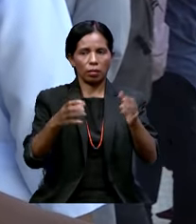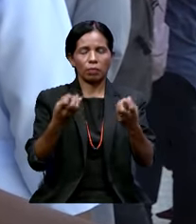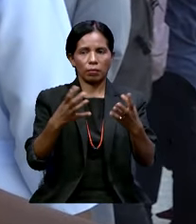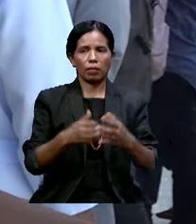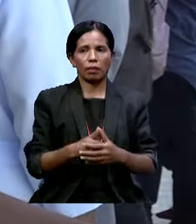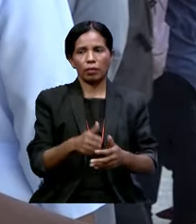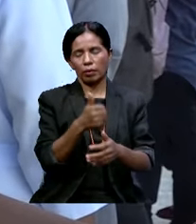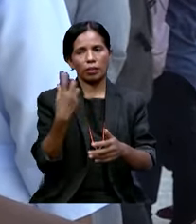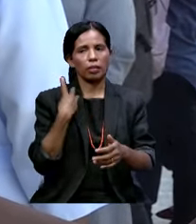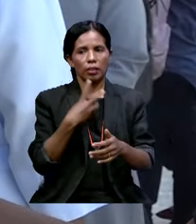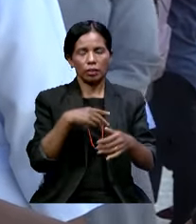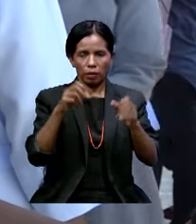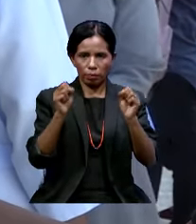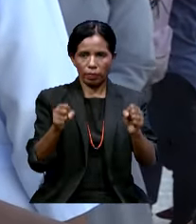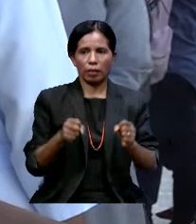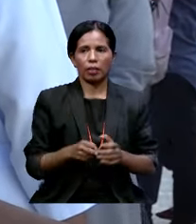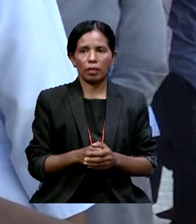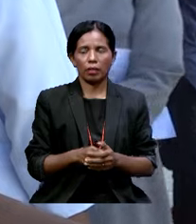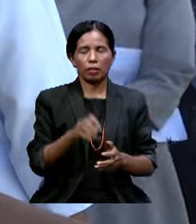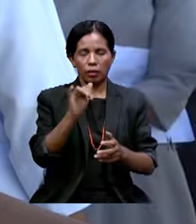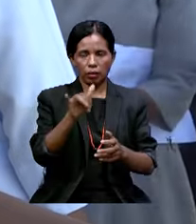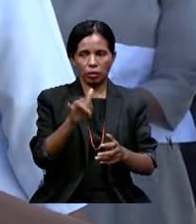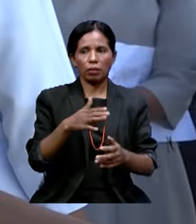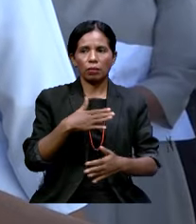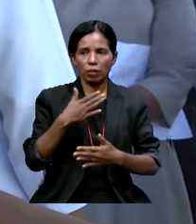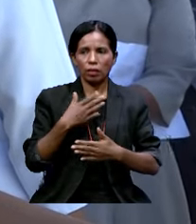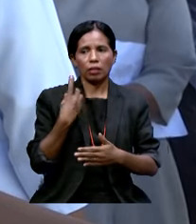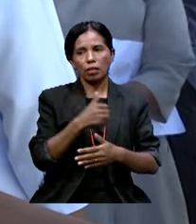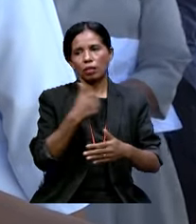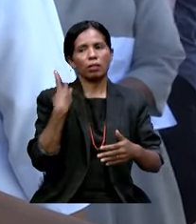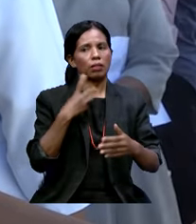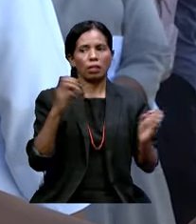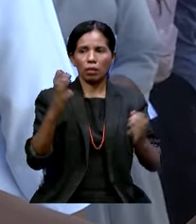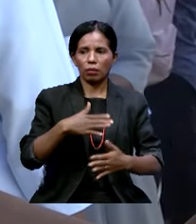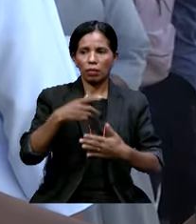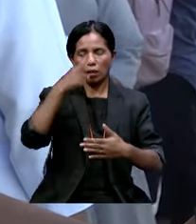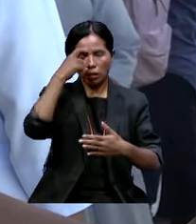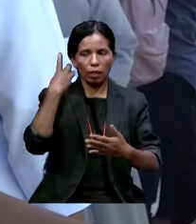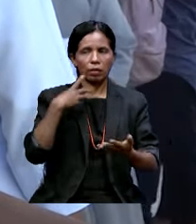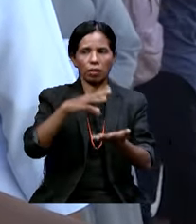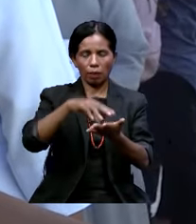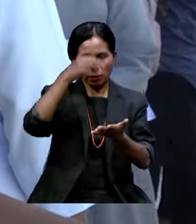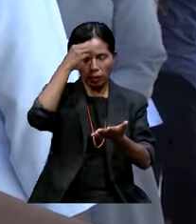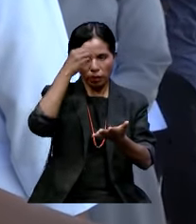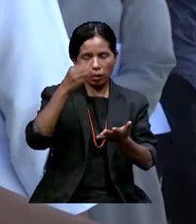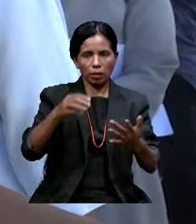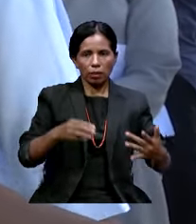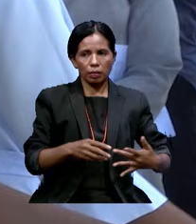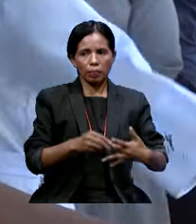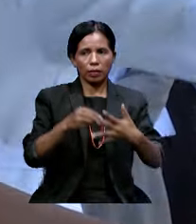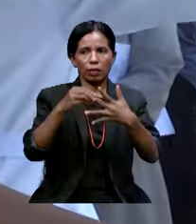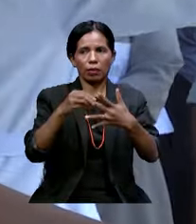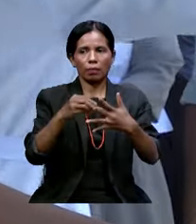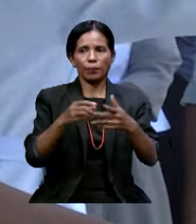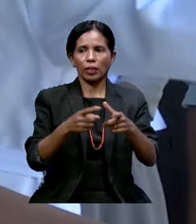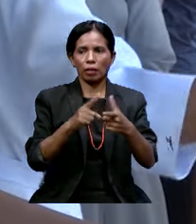aparte vale, y te abelería satisfaz, y aparte vale, y te la satisfaz tamba. Y ahí tenía aprende, y tenía área específico.